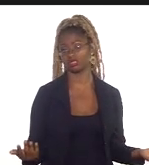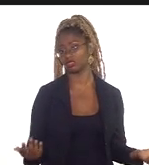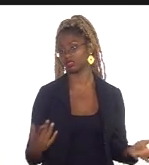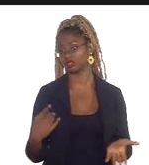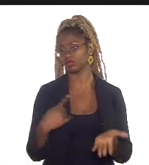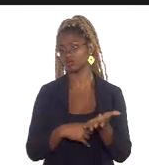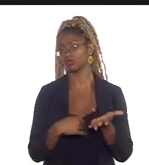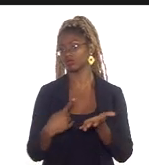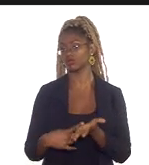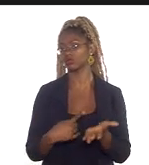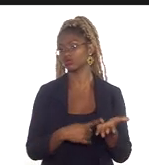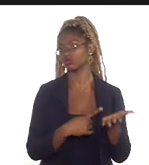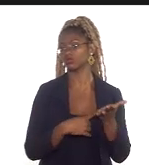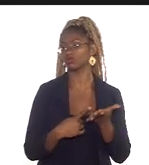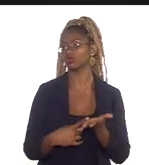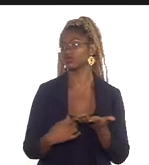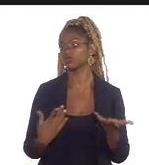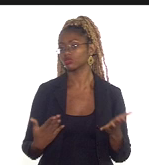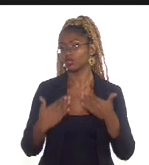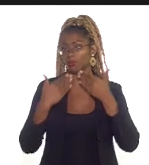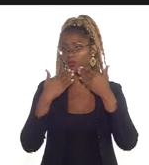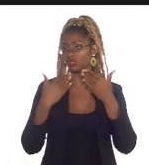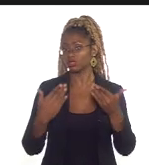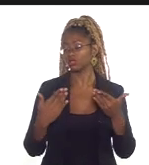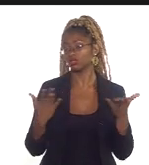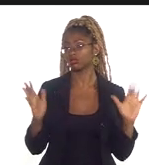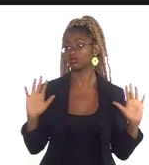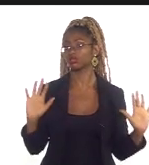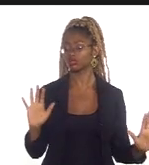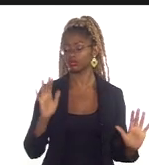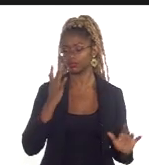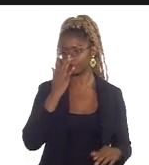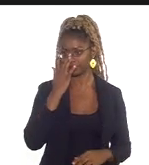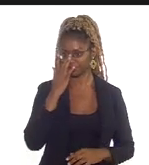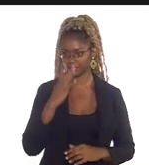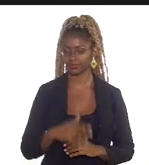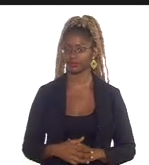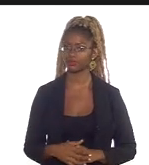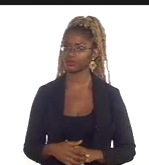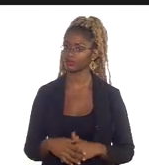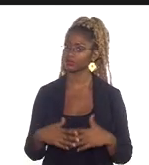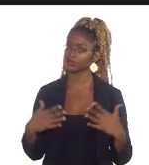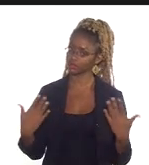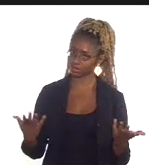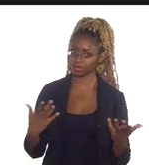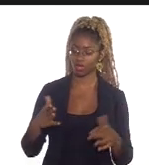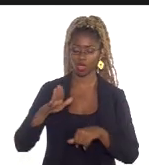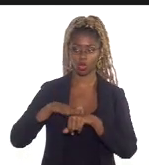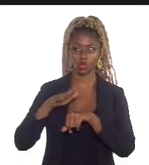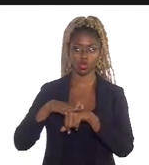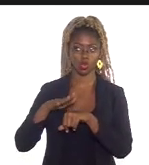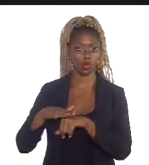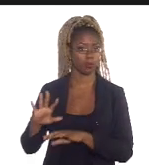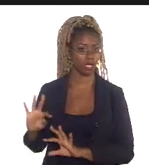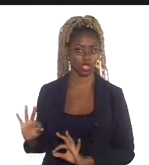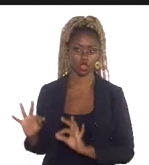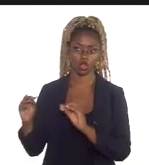no acordo que nós estamos apresentando. Então, é autonomia total, total.